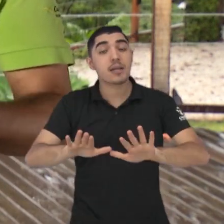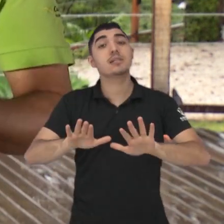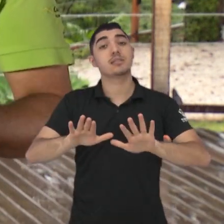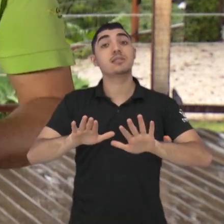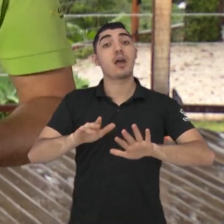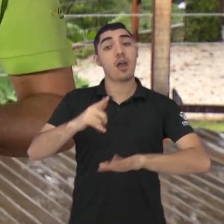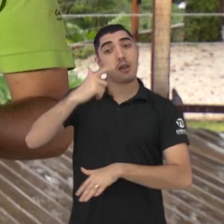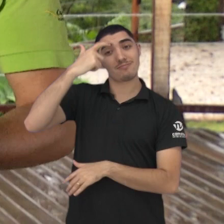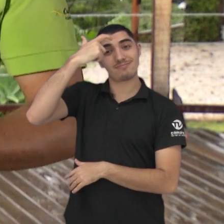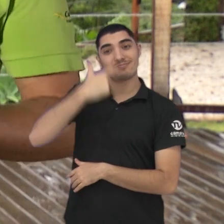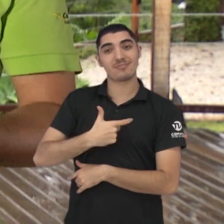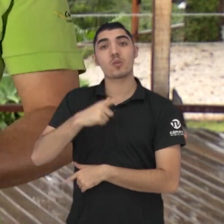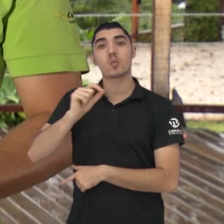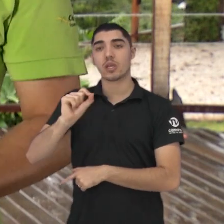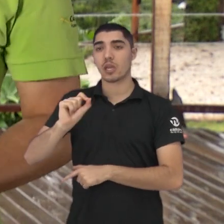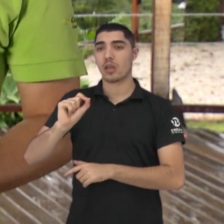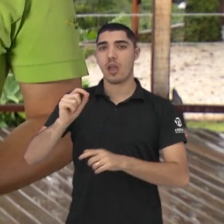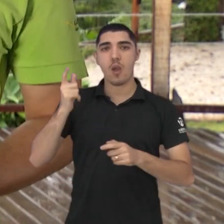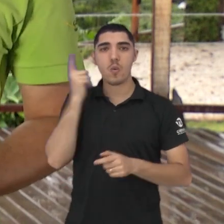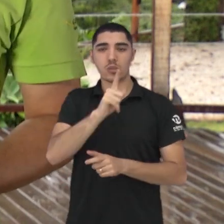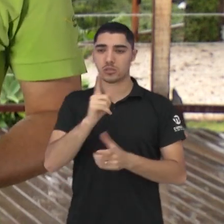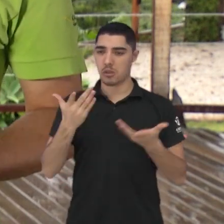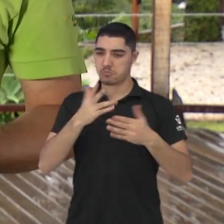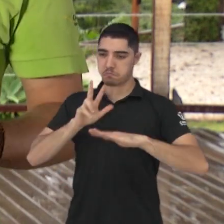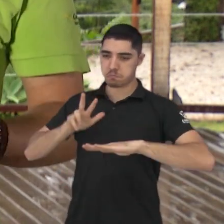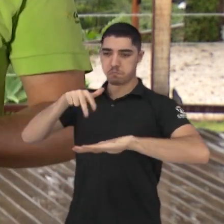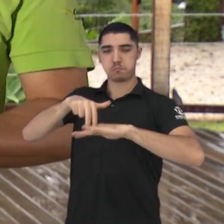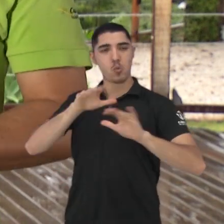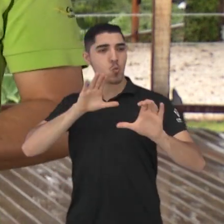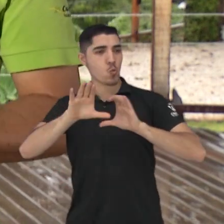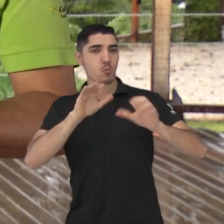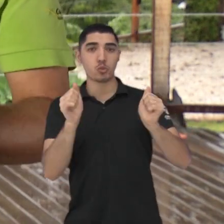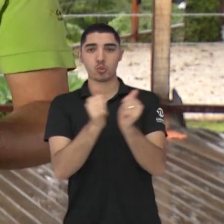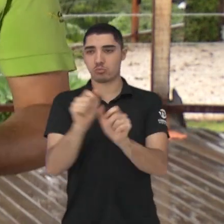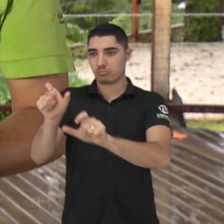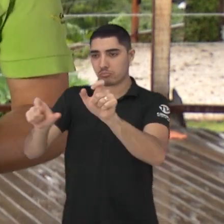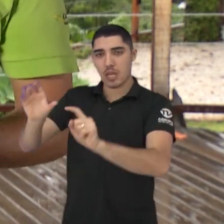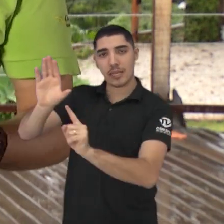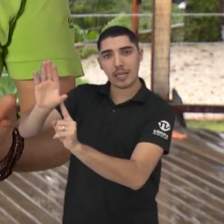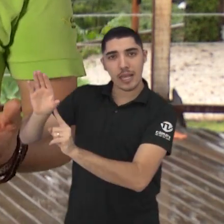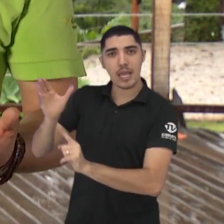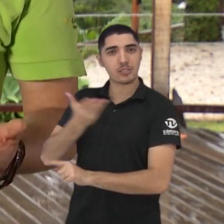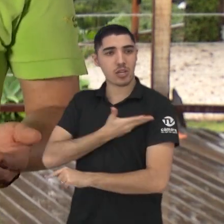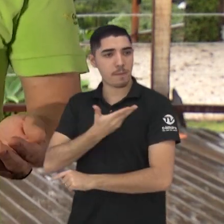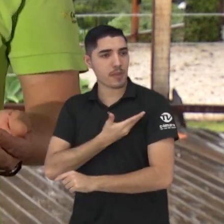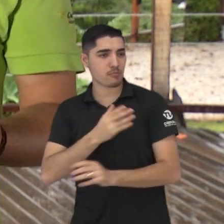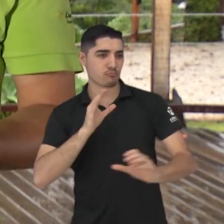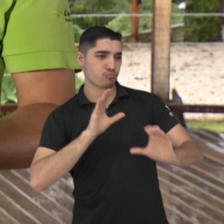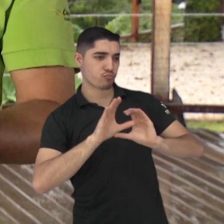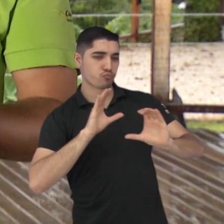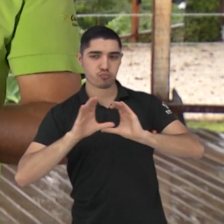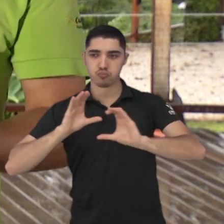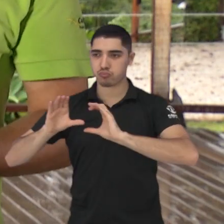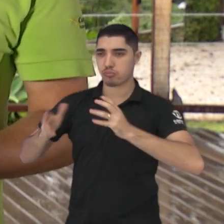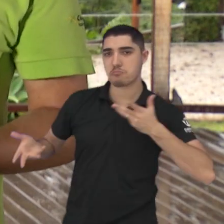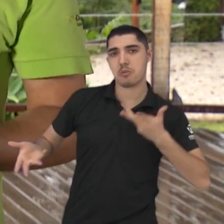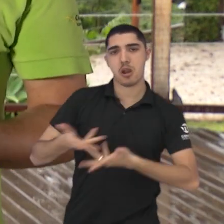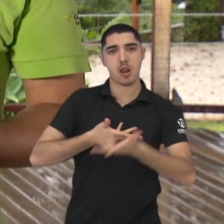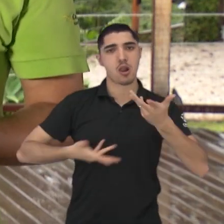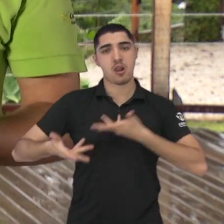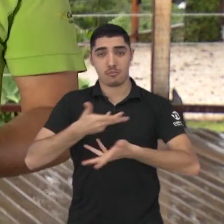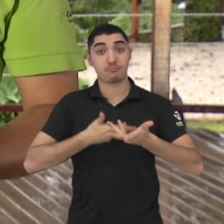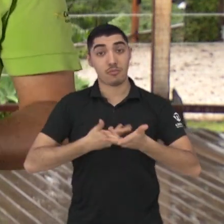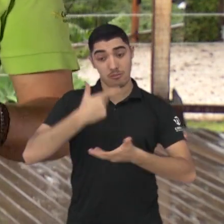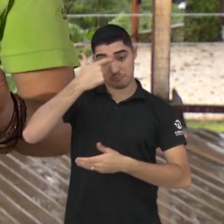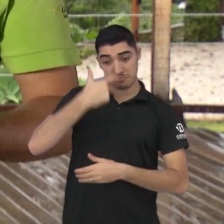a gente consegue ser mais a gente, falando, comunicando. Os nossos clientes, nossos amigos acabam seguindo pelo que a gente